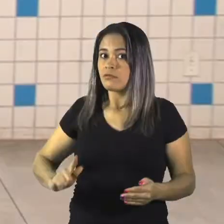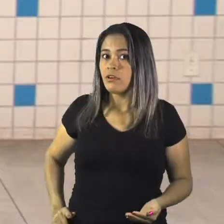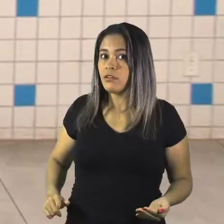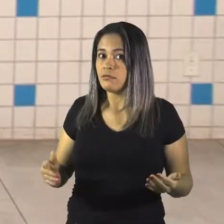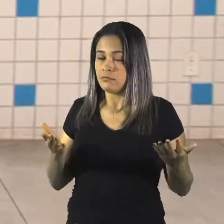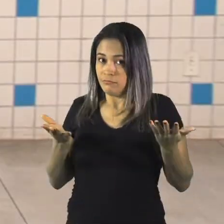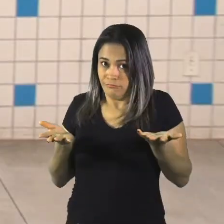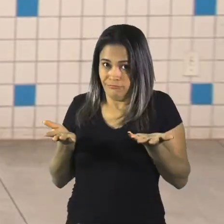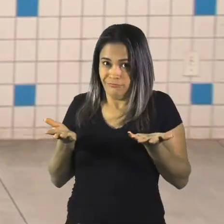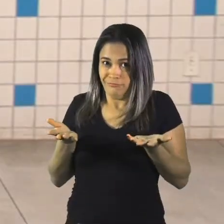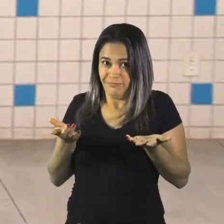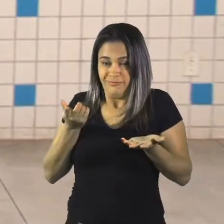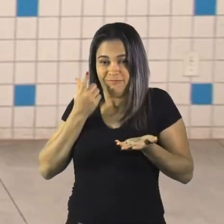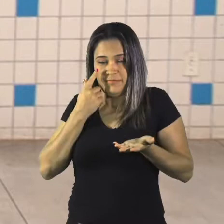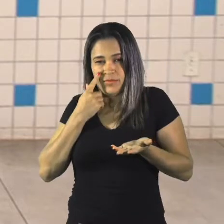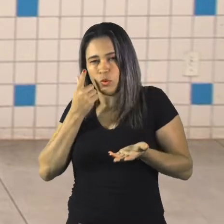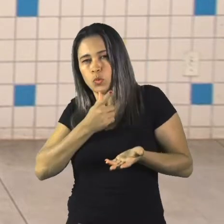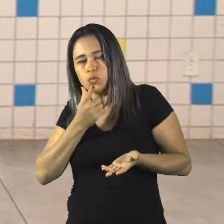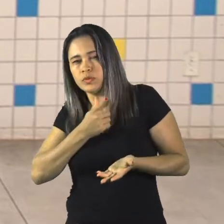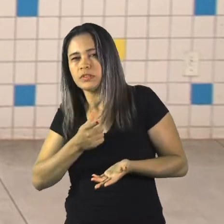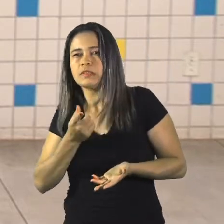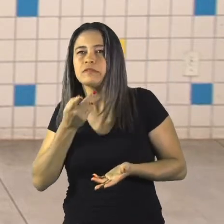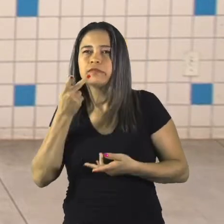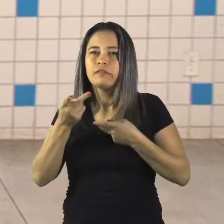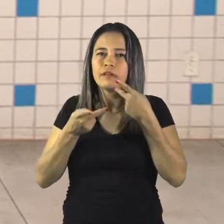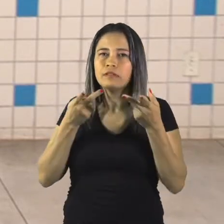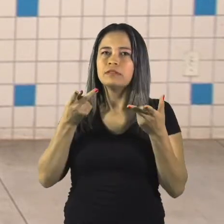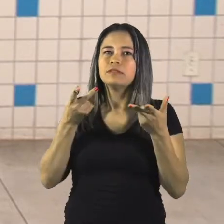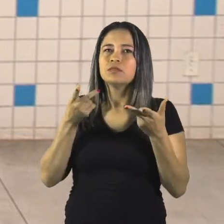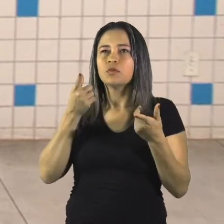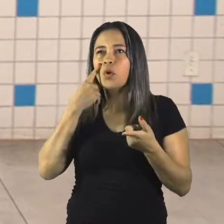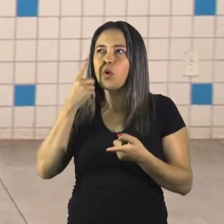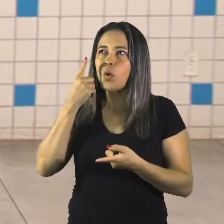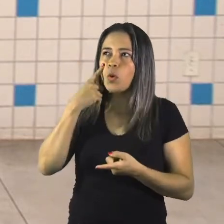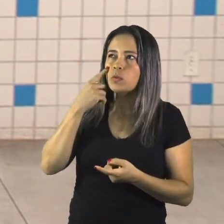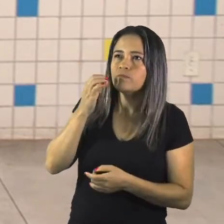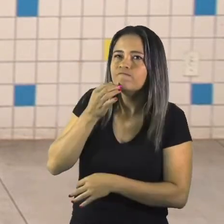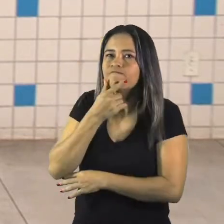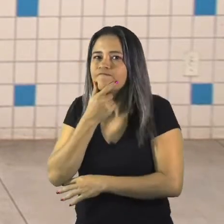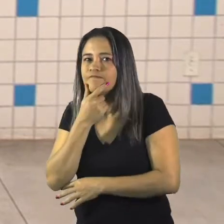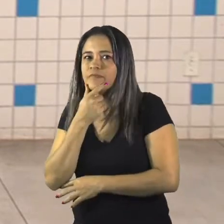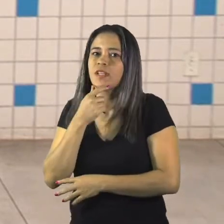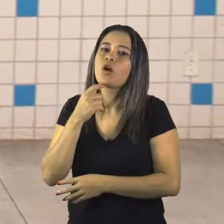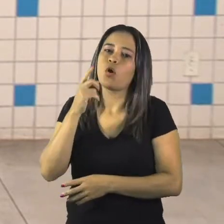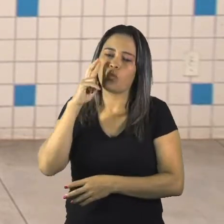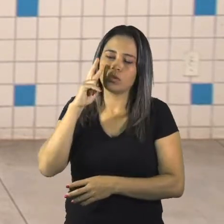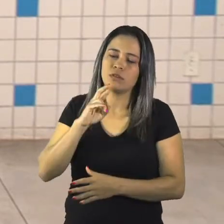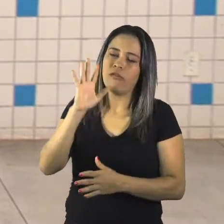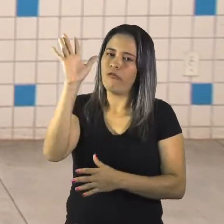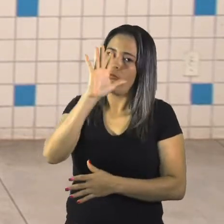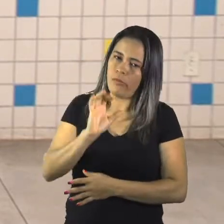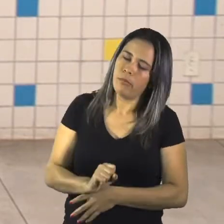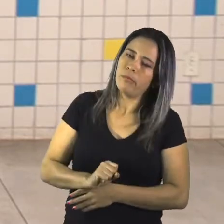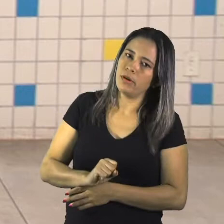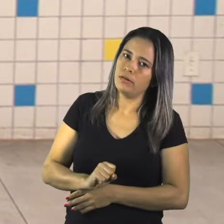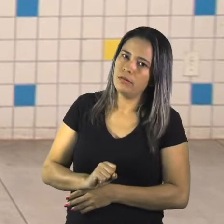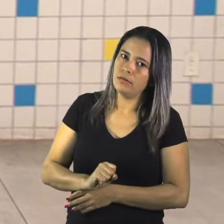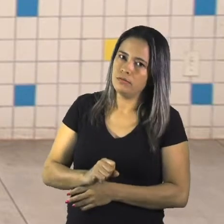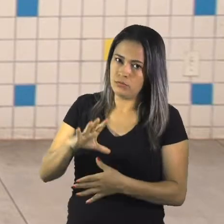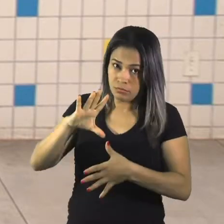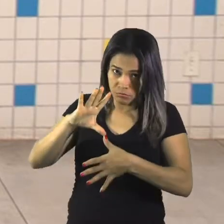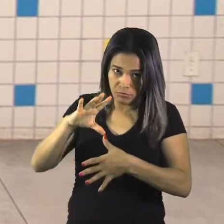Isso eu consigo falar quando eu observo um mapa, beleza? Vocês já viram o mapa,